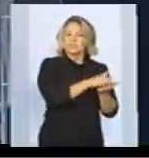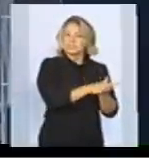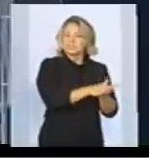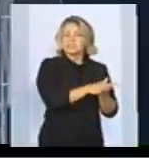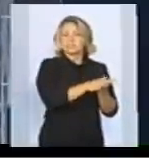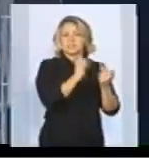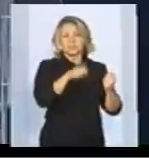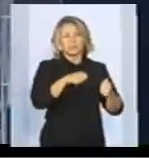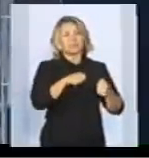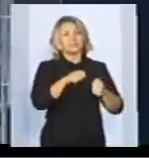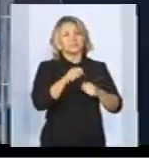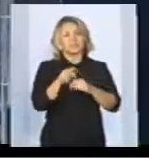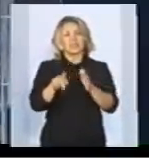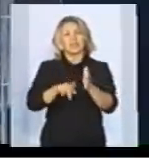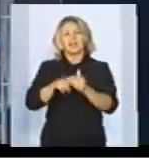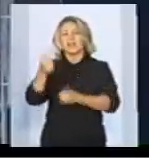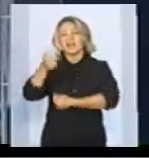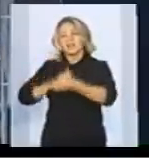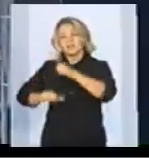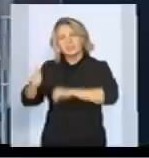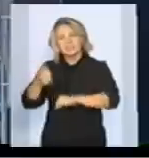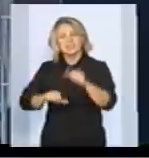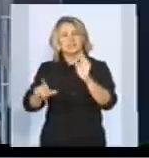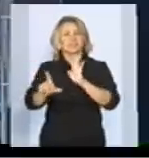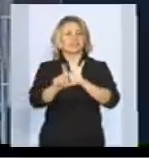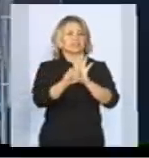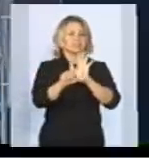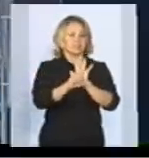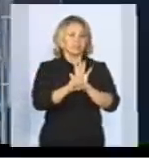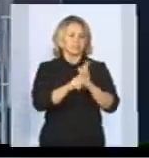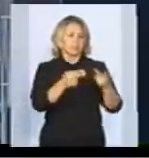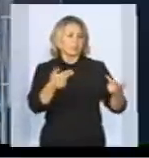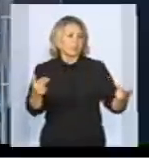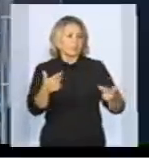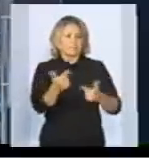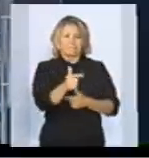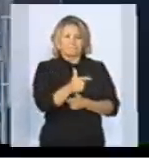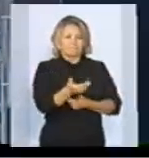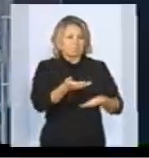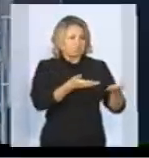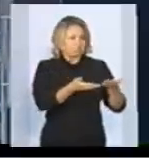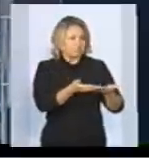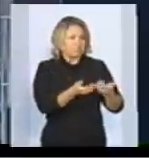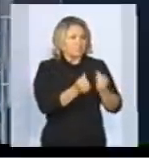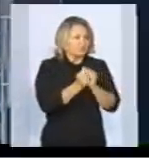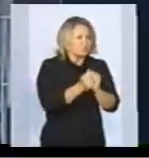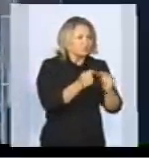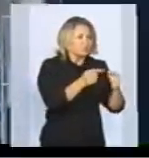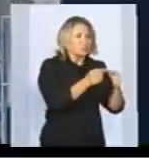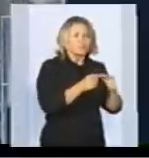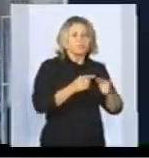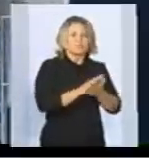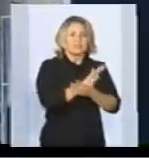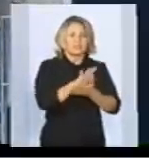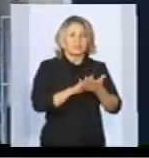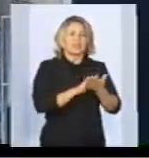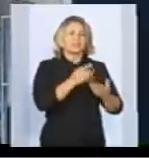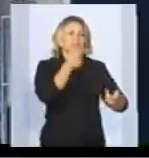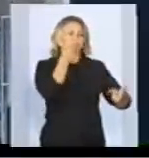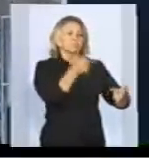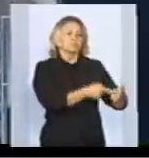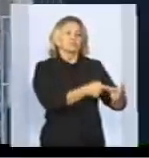possam avaliar a observância da Lei Tais mecanismos não guardam qualquer relação com atos discricionários ou de censura ao